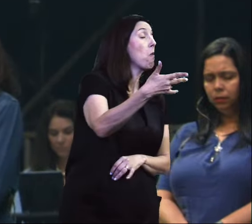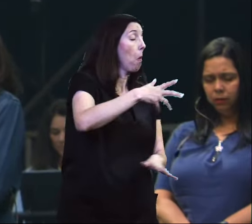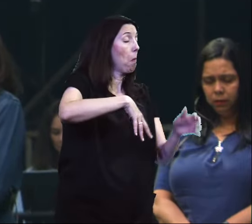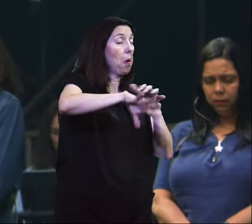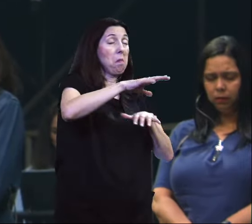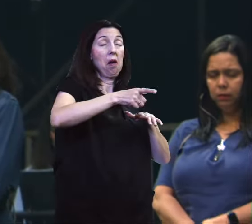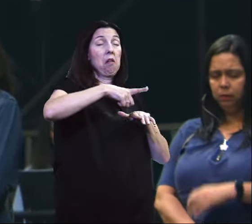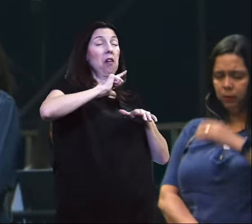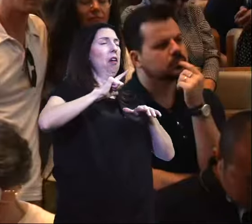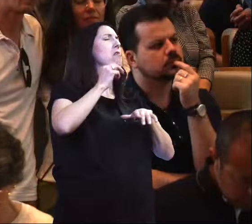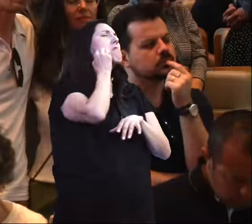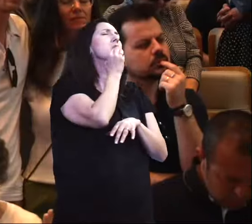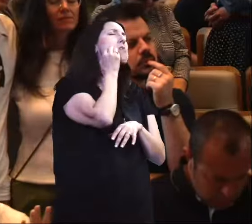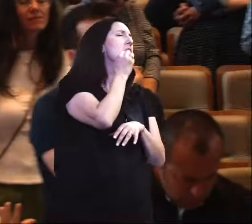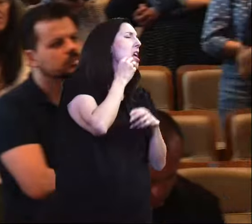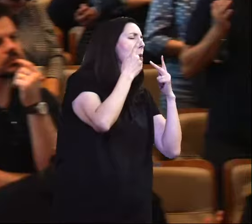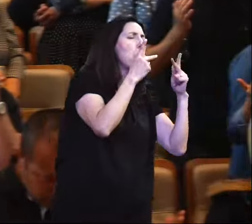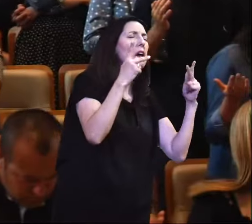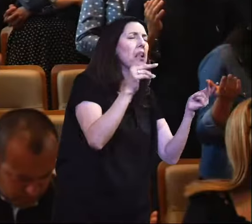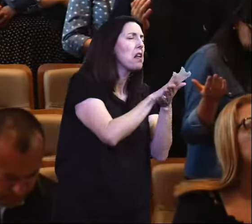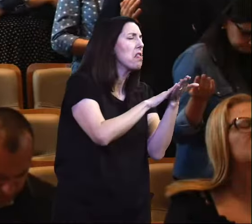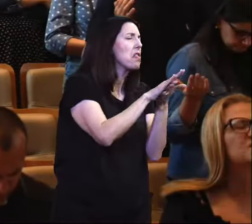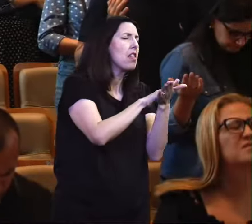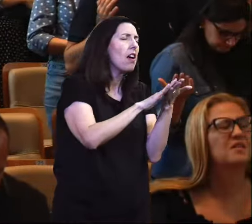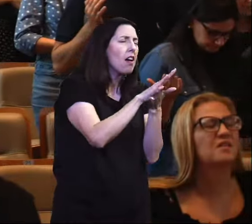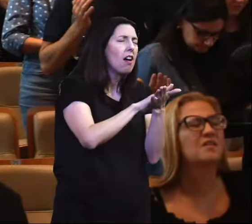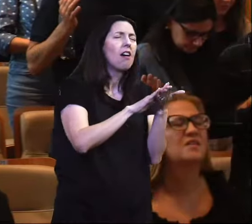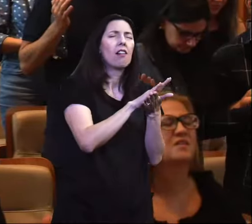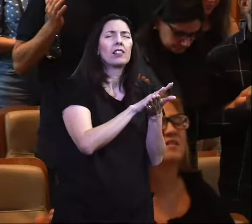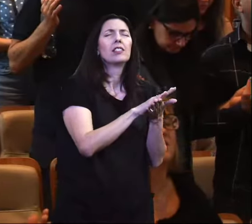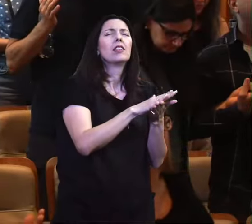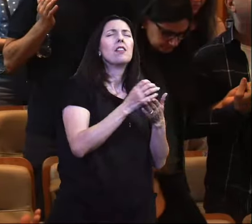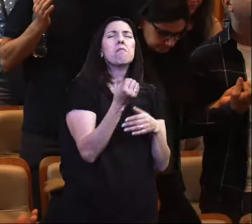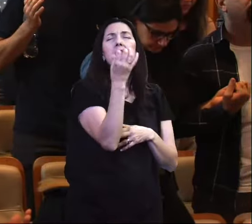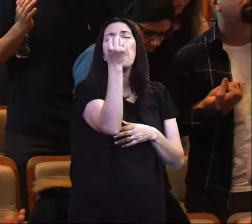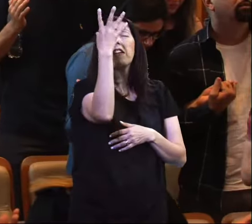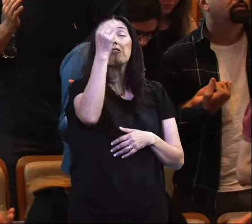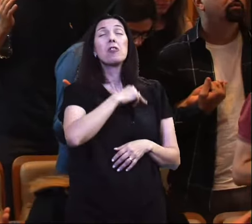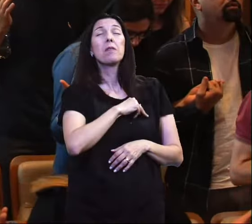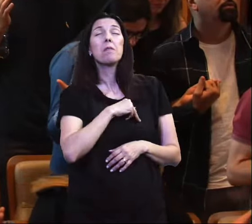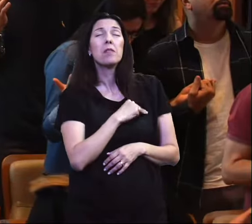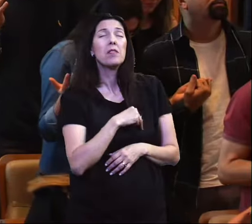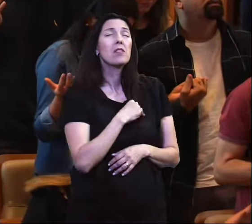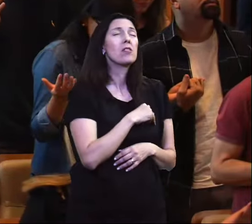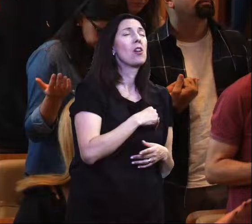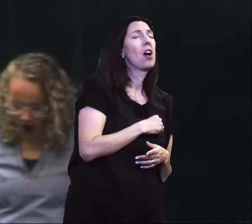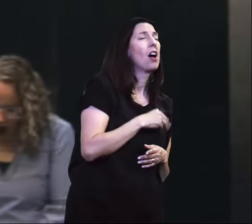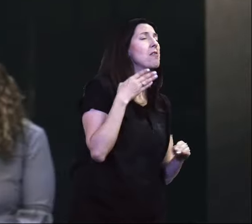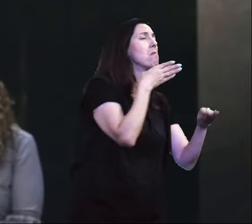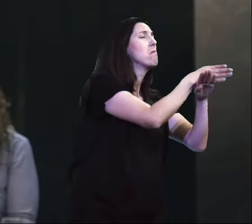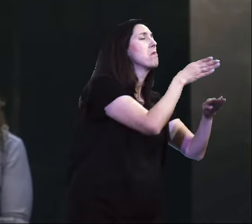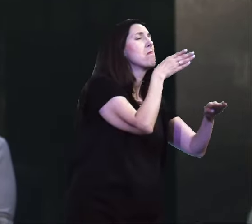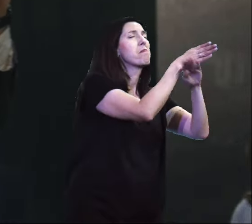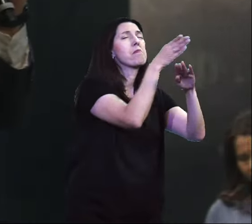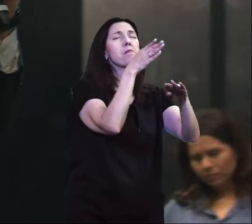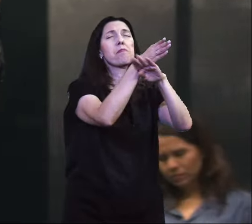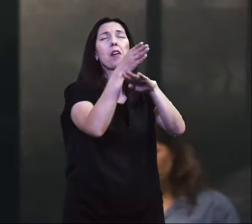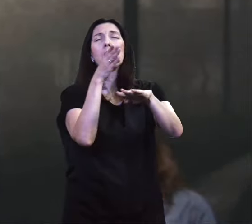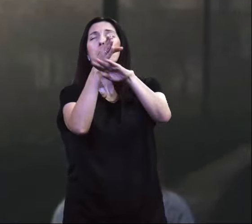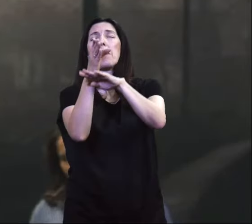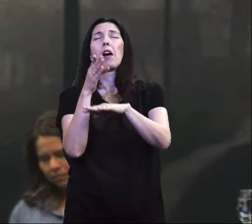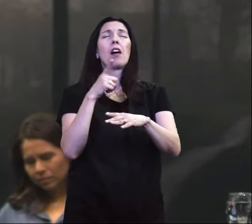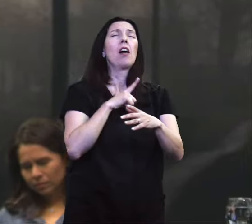a experiência de pregar o Evangelho, de fazer viagens missionárias, de ir de casa em casa, ministrando a